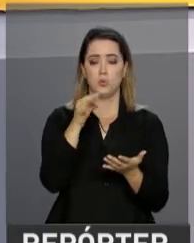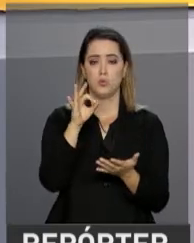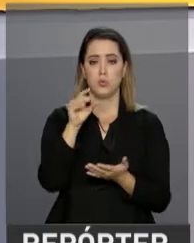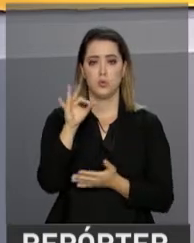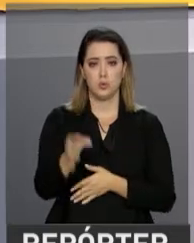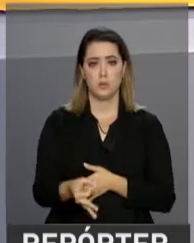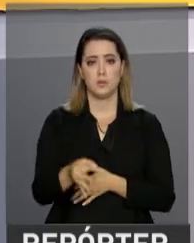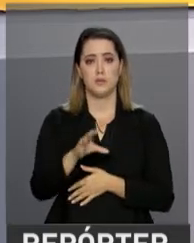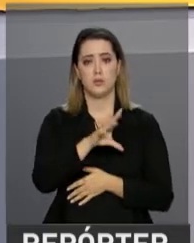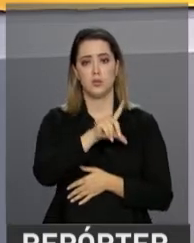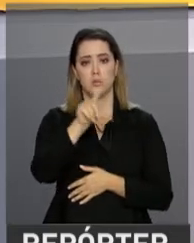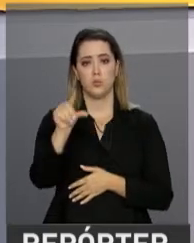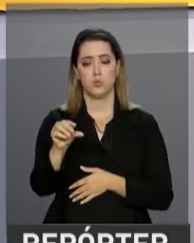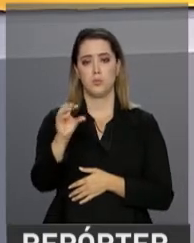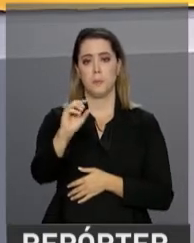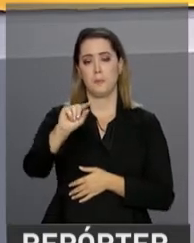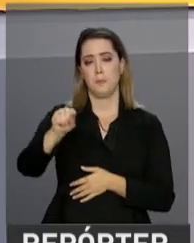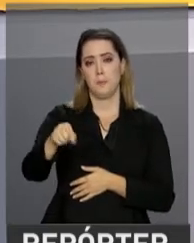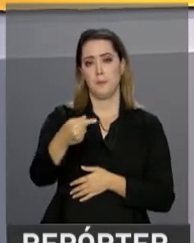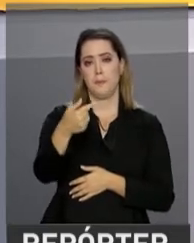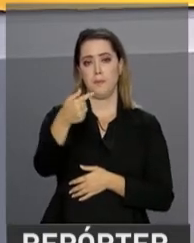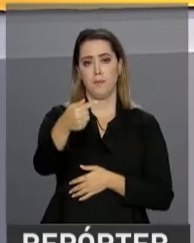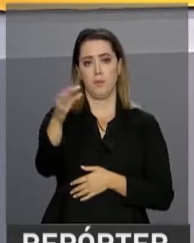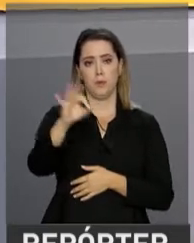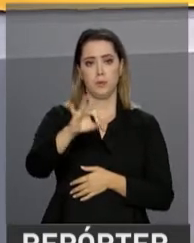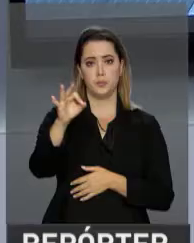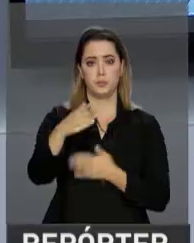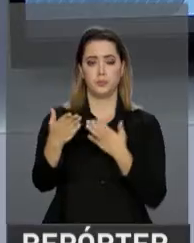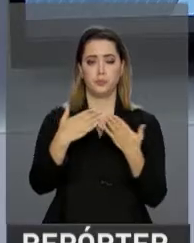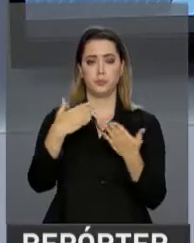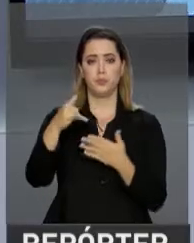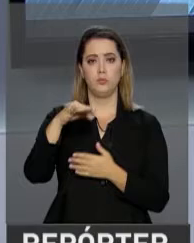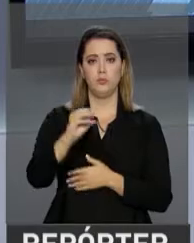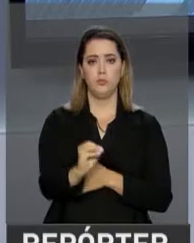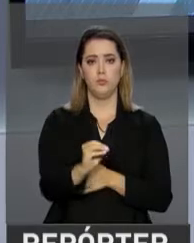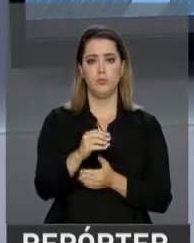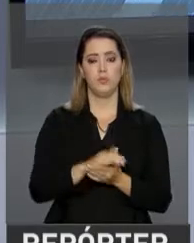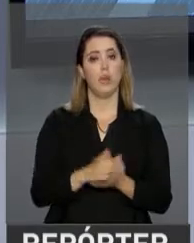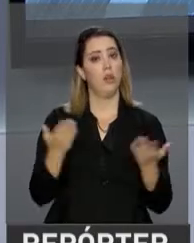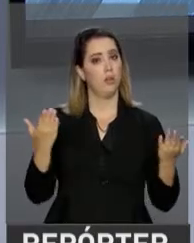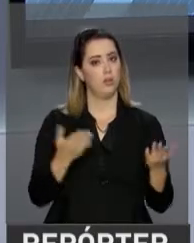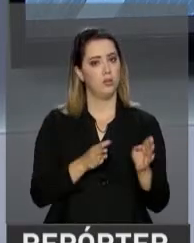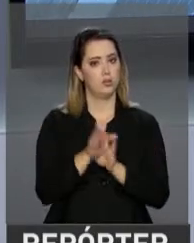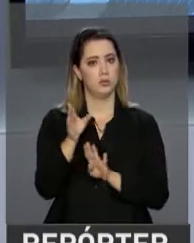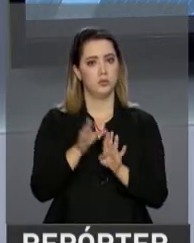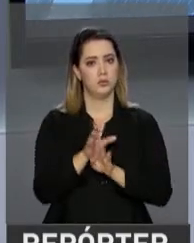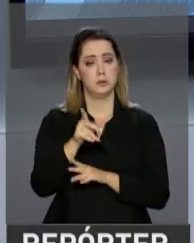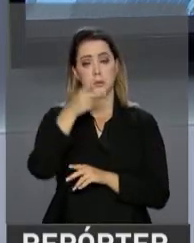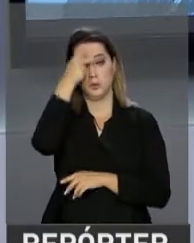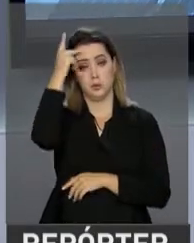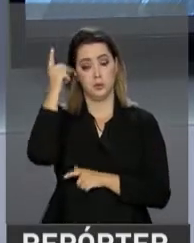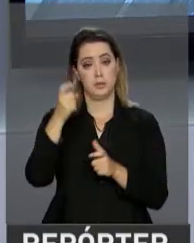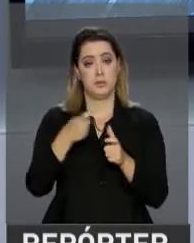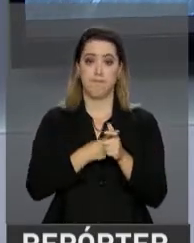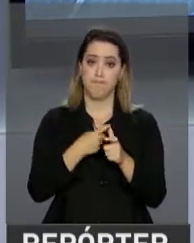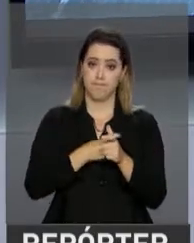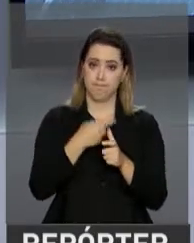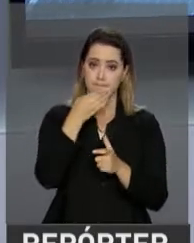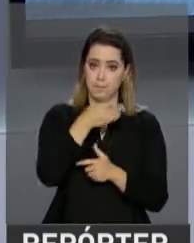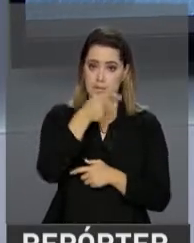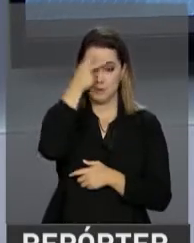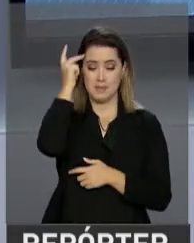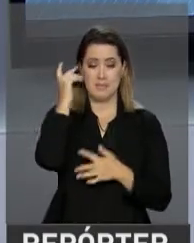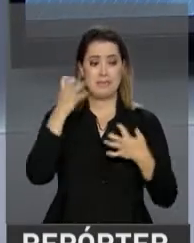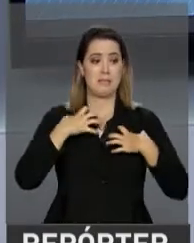0,7 por cento em junho com relação a maio e agora uma dica para quem está no vermelho muita gente entra em